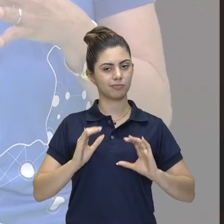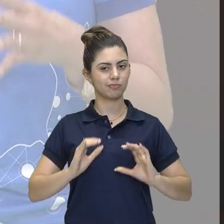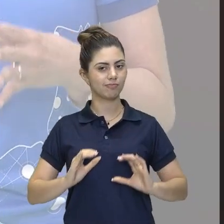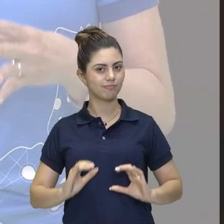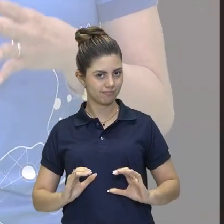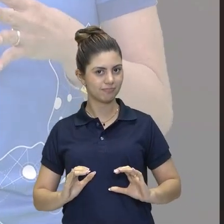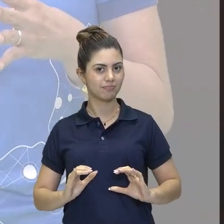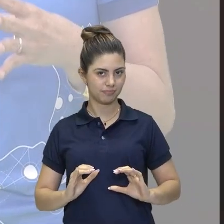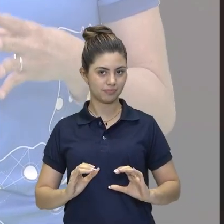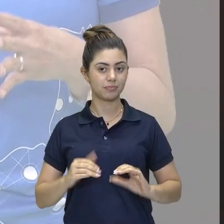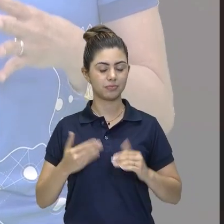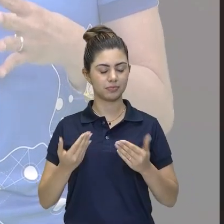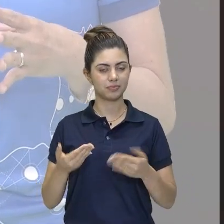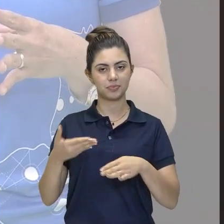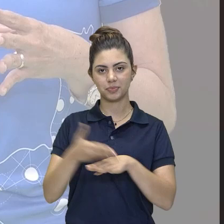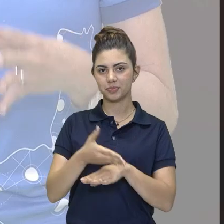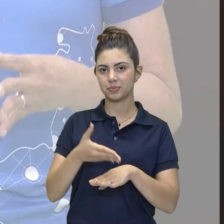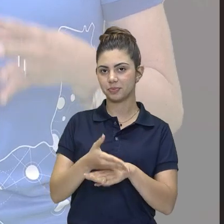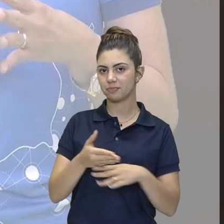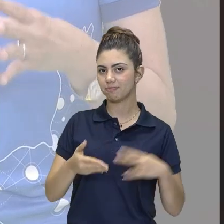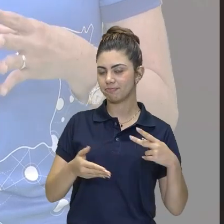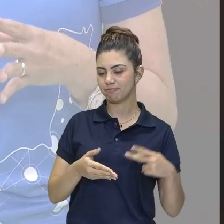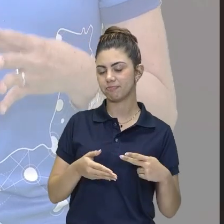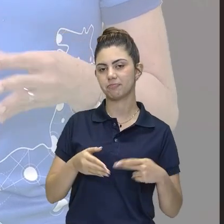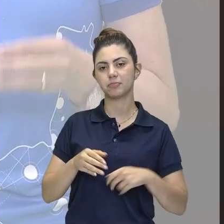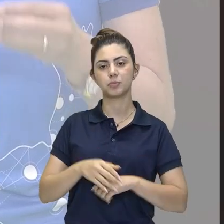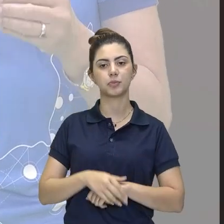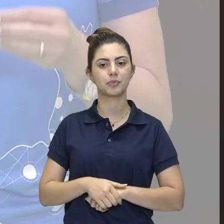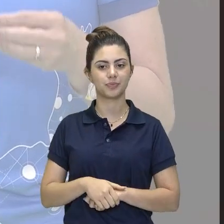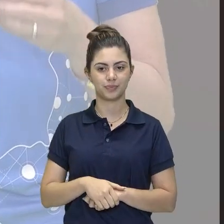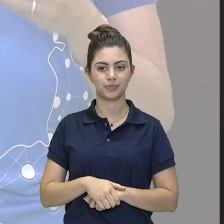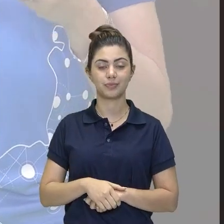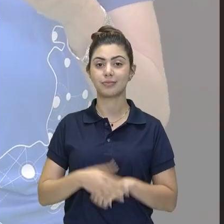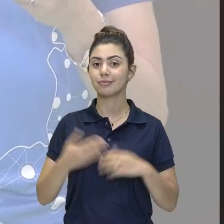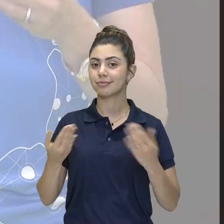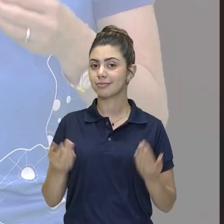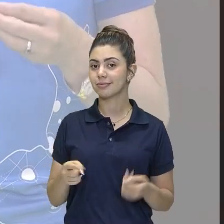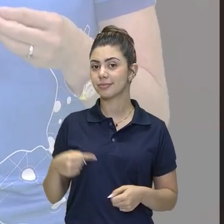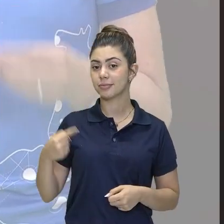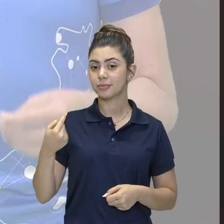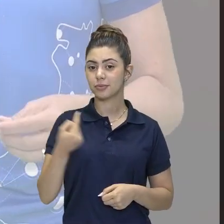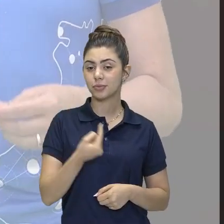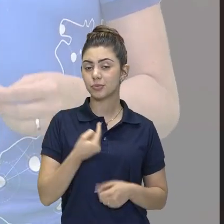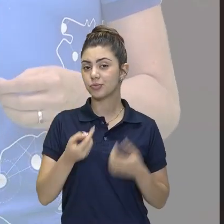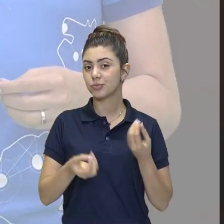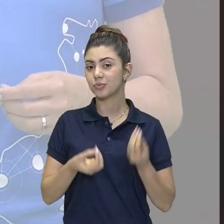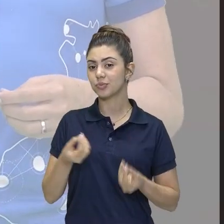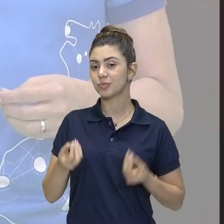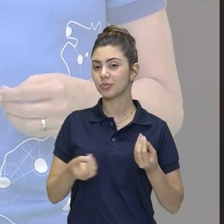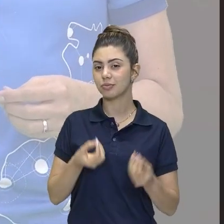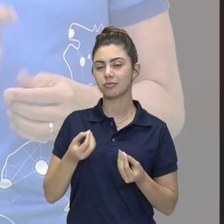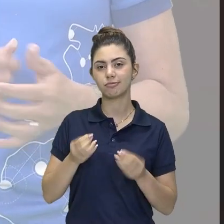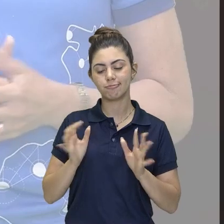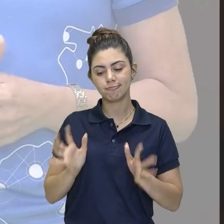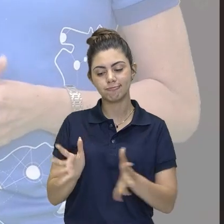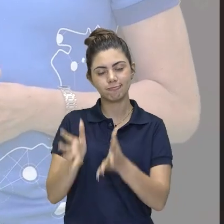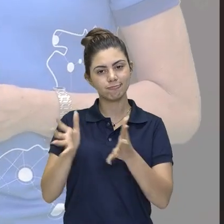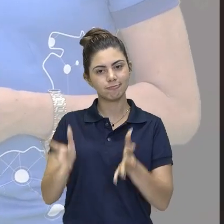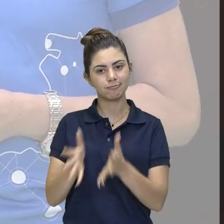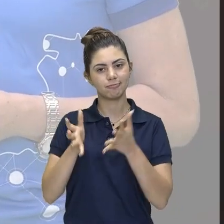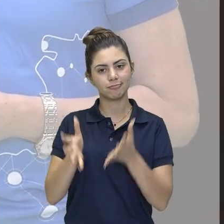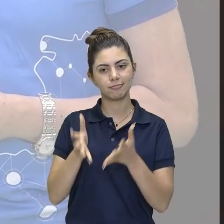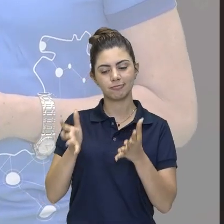e da participação política. É por isso que nós investimos e insistimos